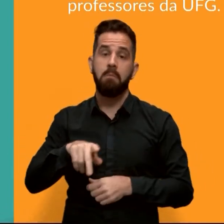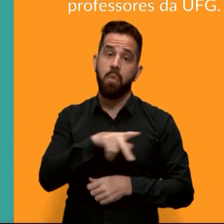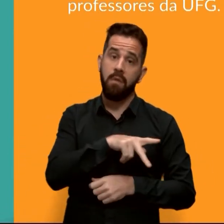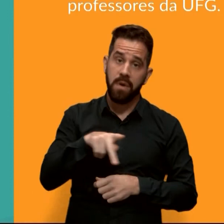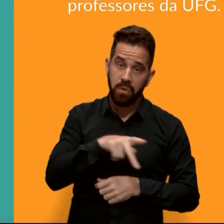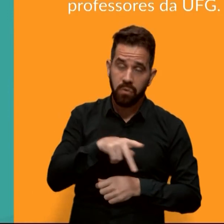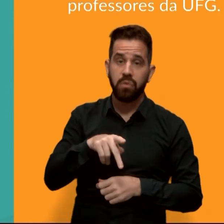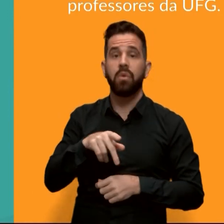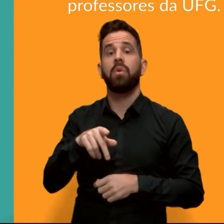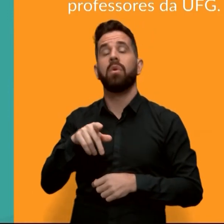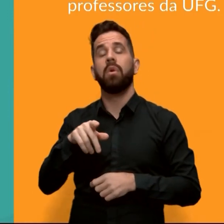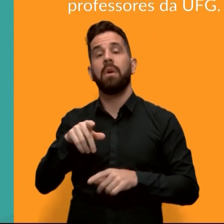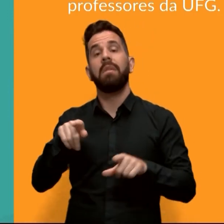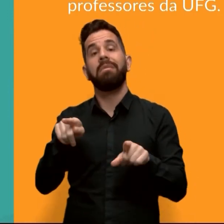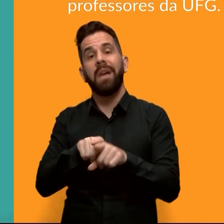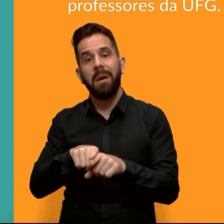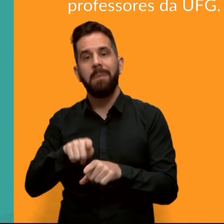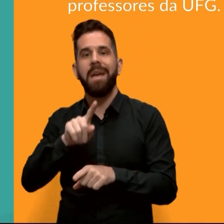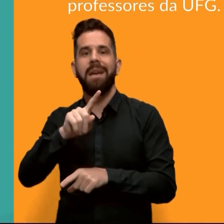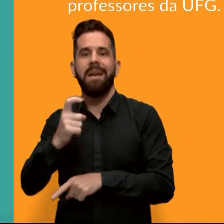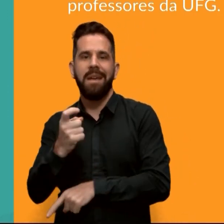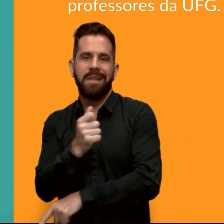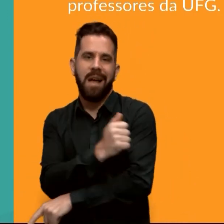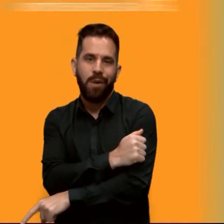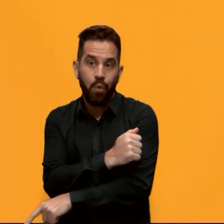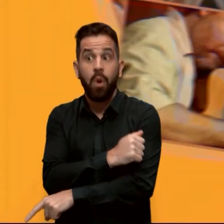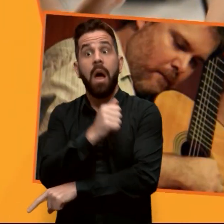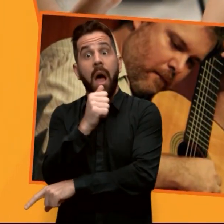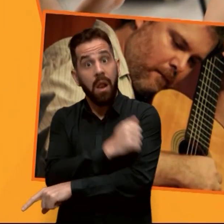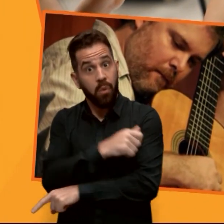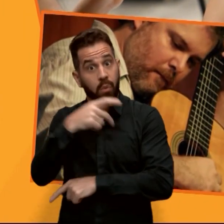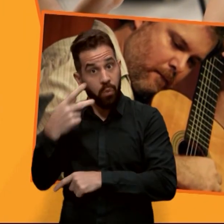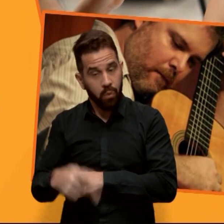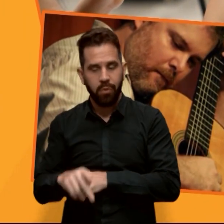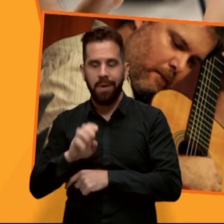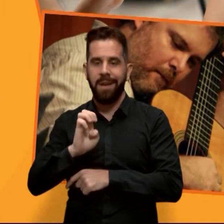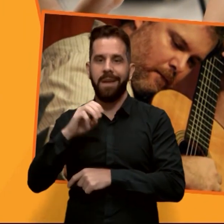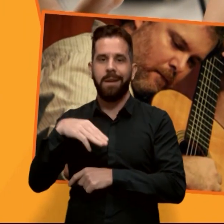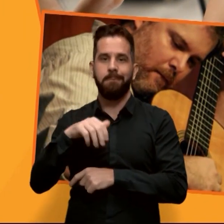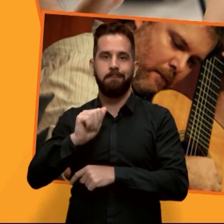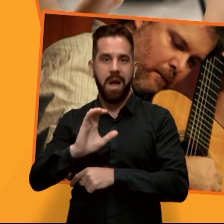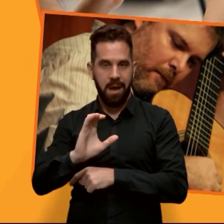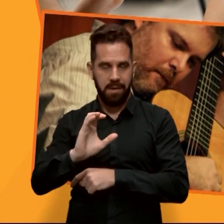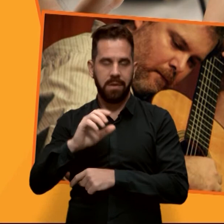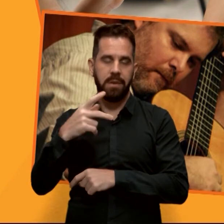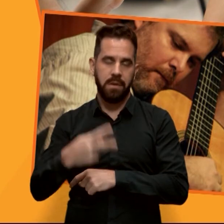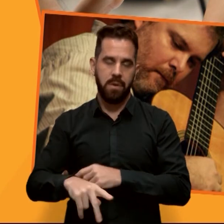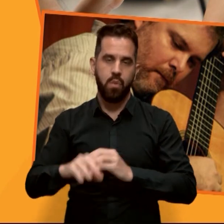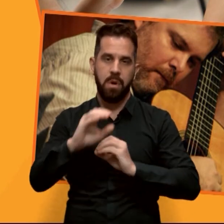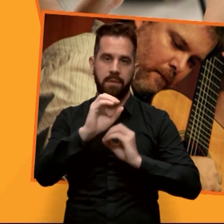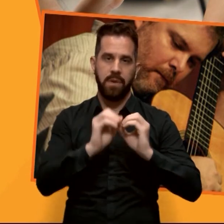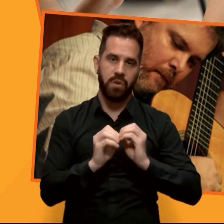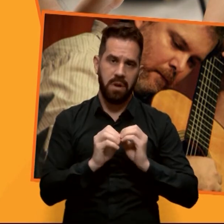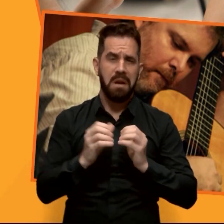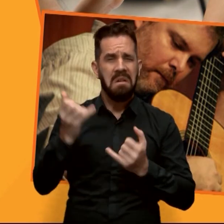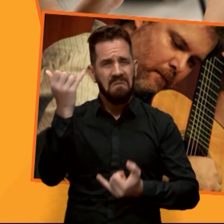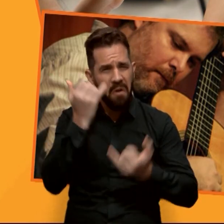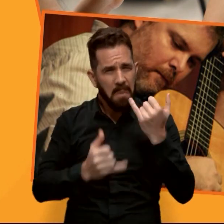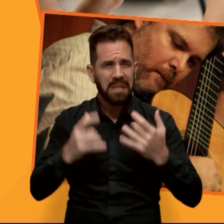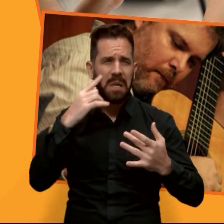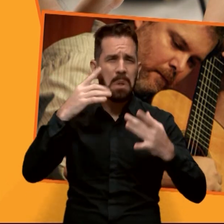de graduação e pós-graduação da Emac UFG se você quiser mais informações Acesse o site